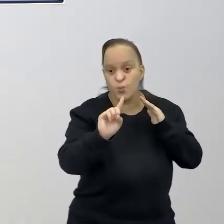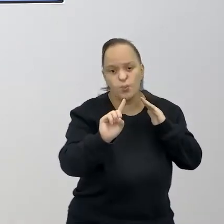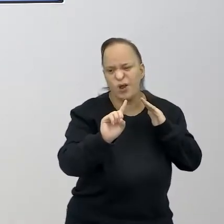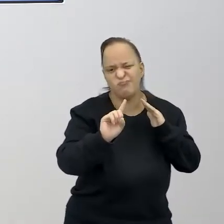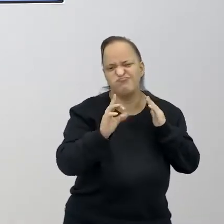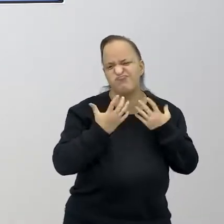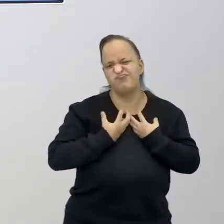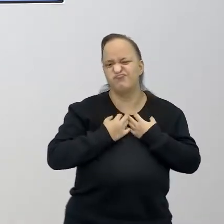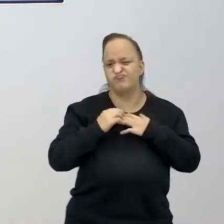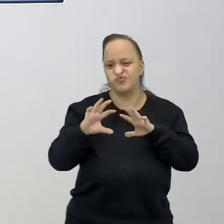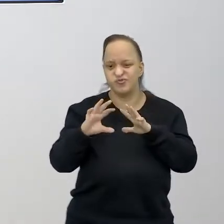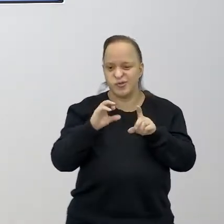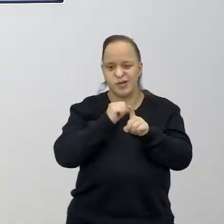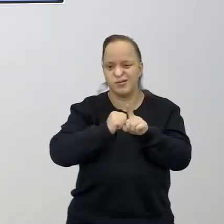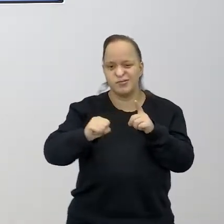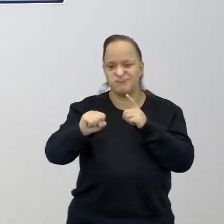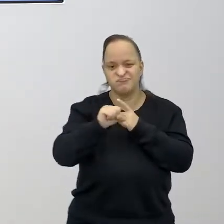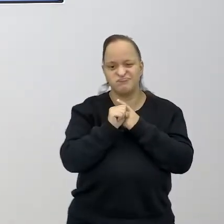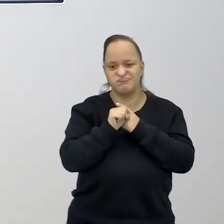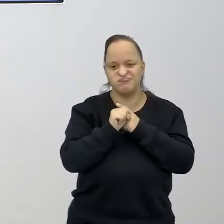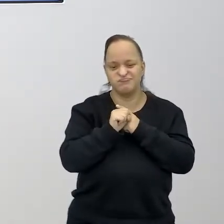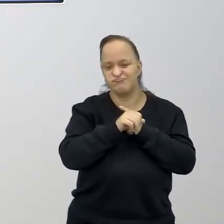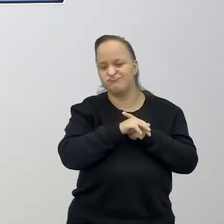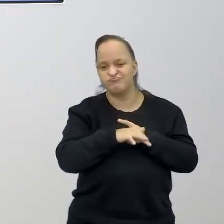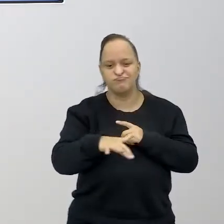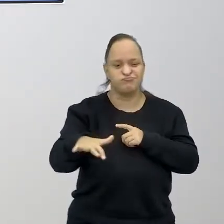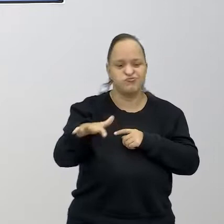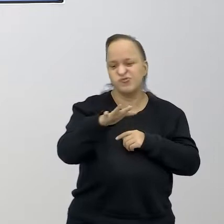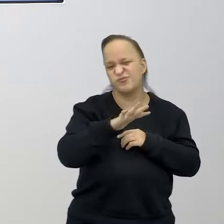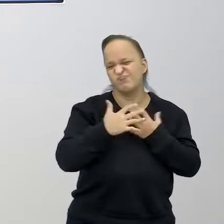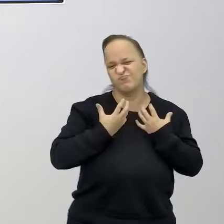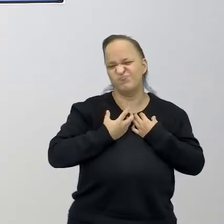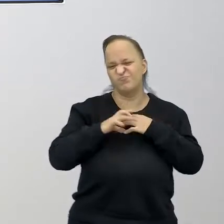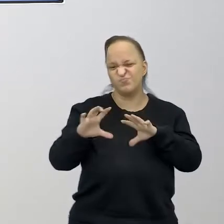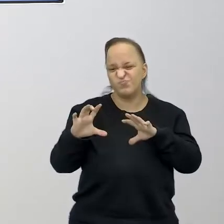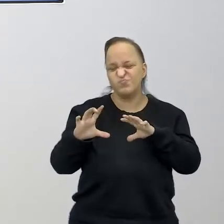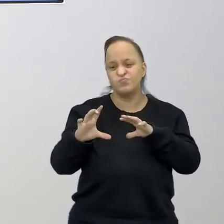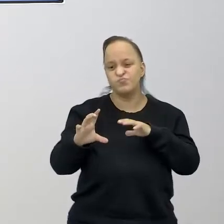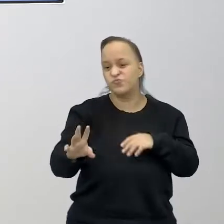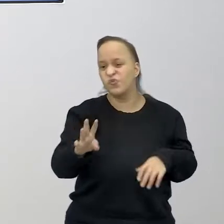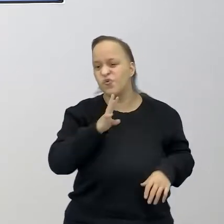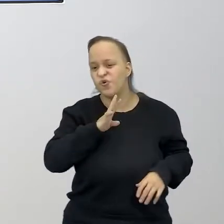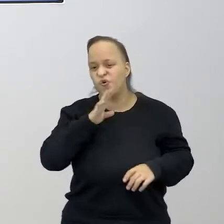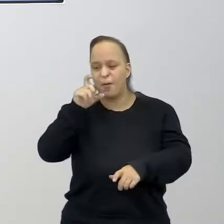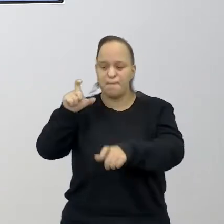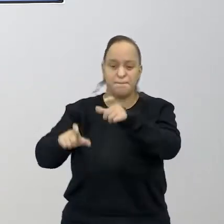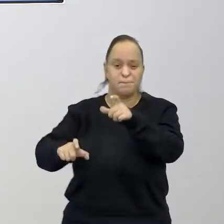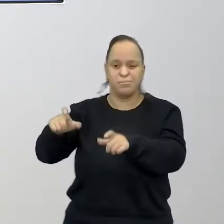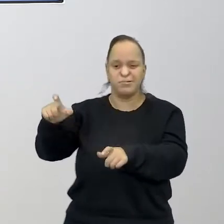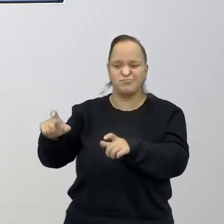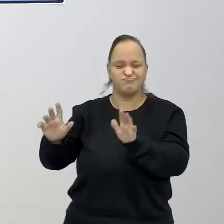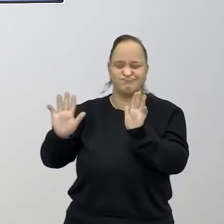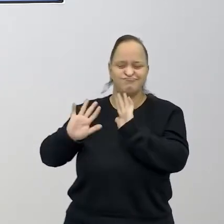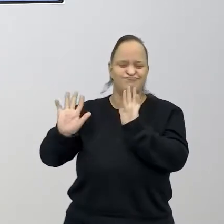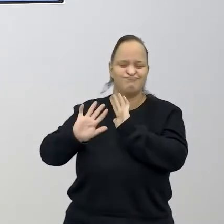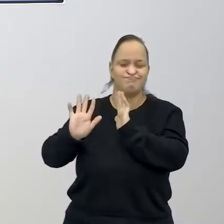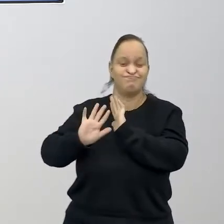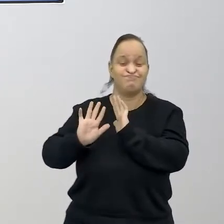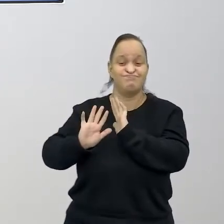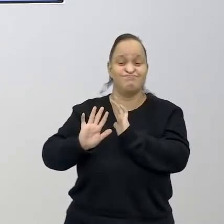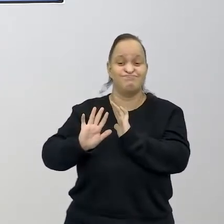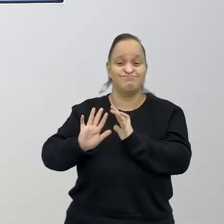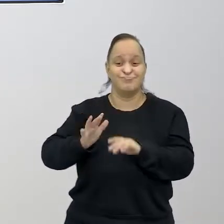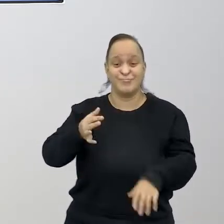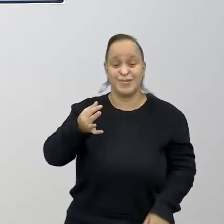socializar, não querendo conhecer outras pessoas, porque ela acha a imagem dela tão ruim, né, que justamente pra ela,